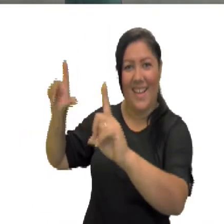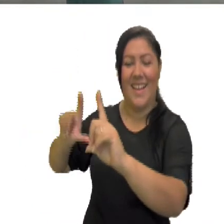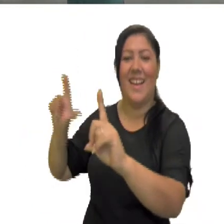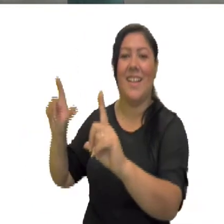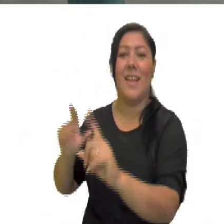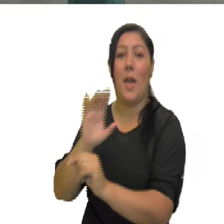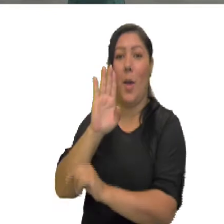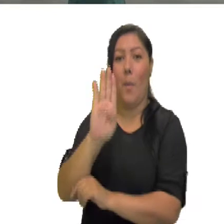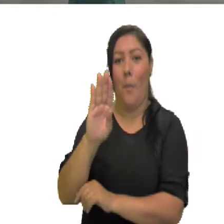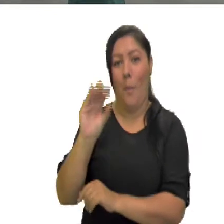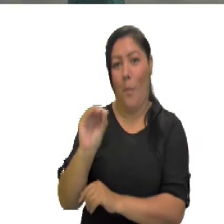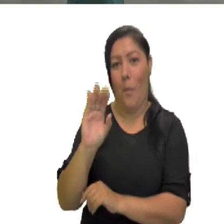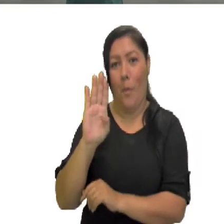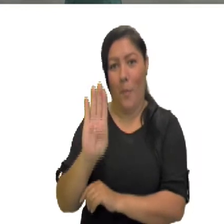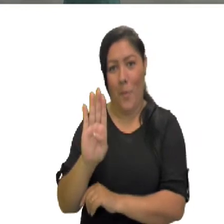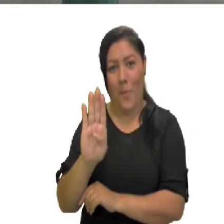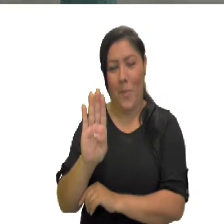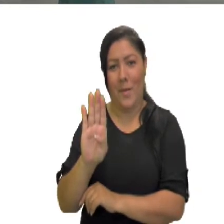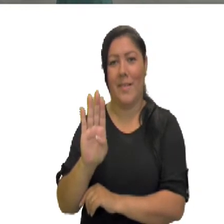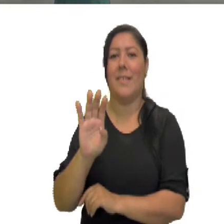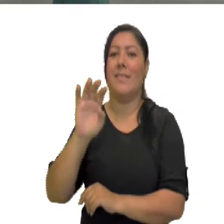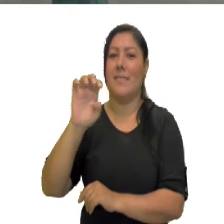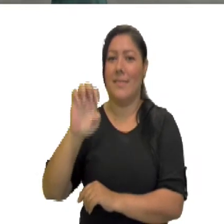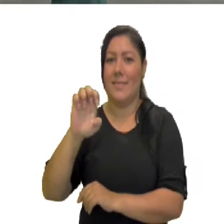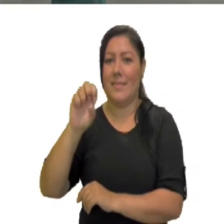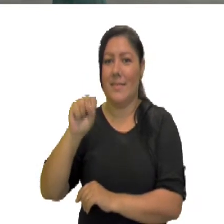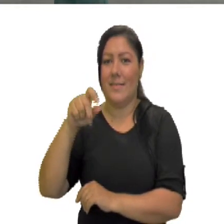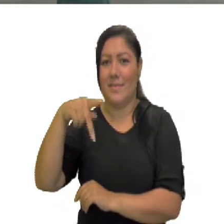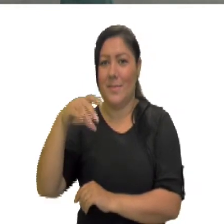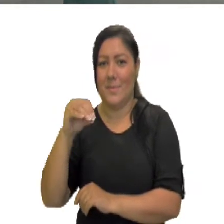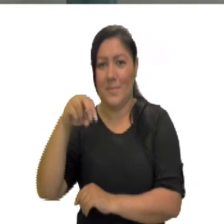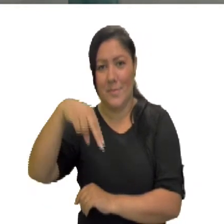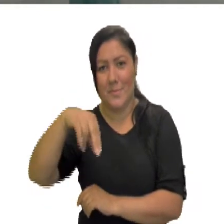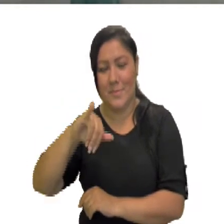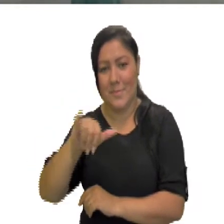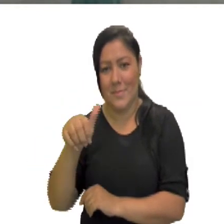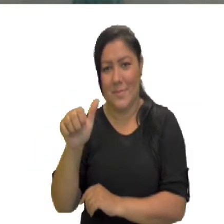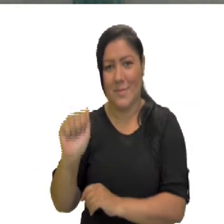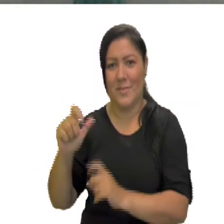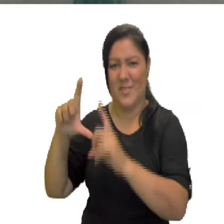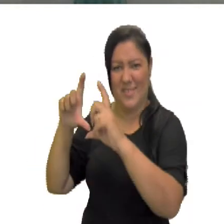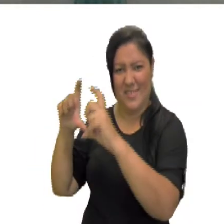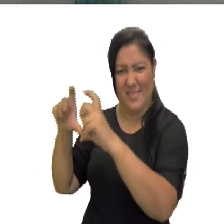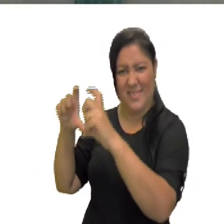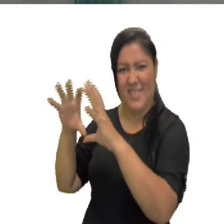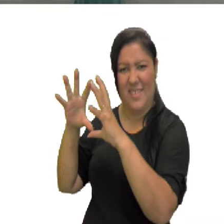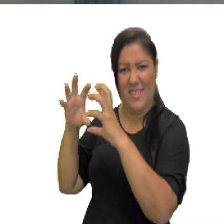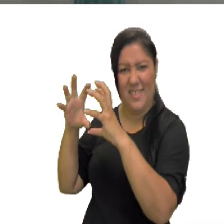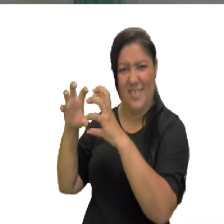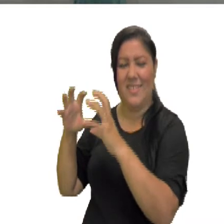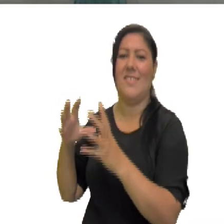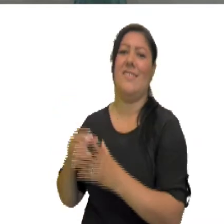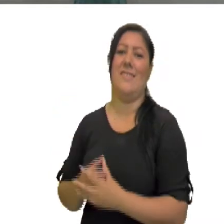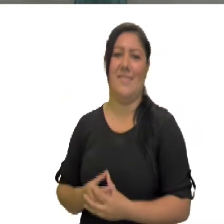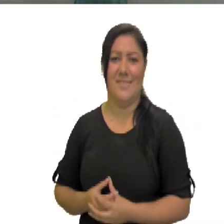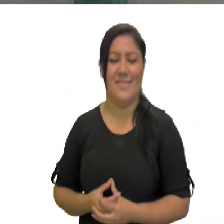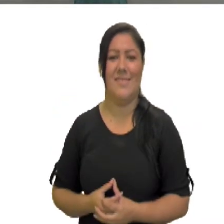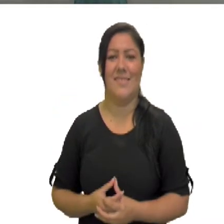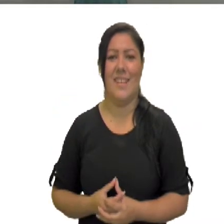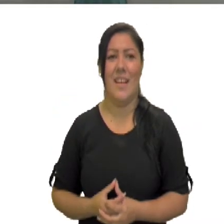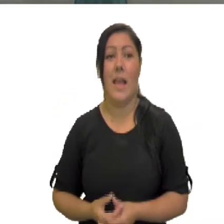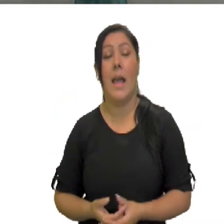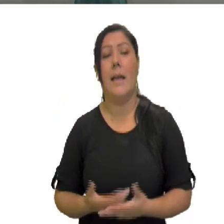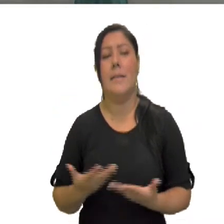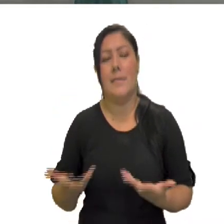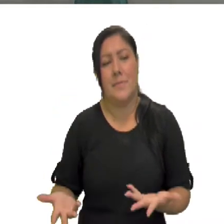serem invertebrados aquáticos. Eles vivem em grupos agrupados em um tipo